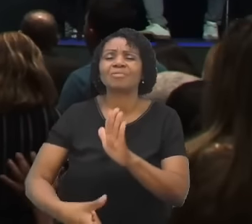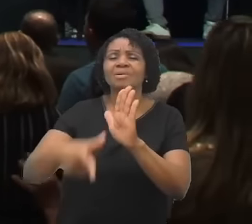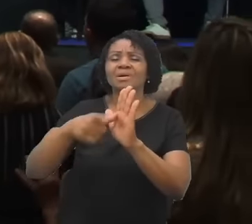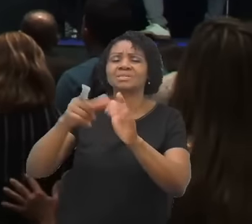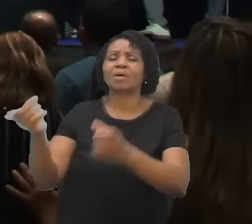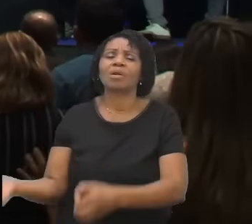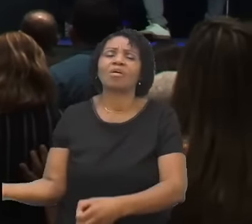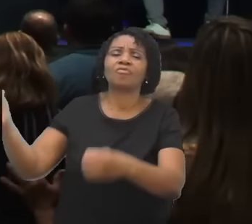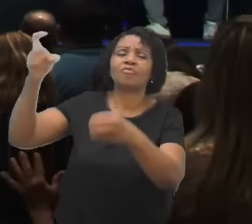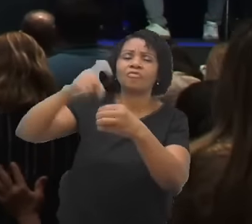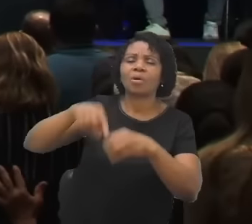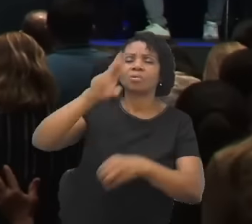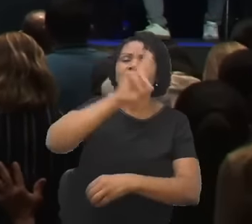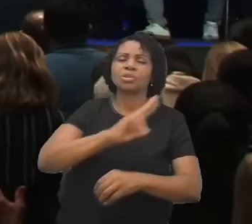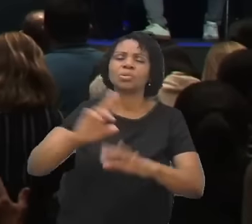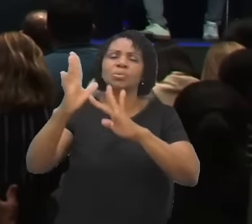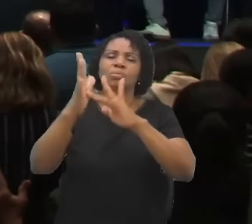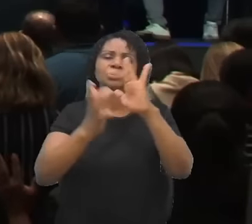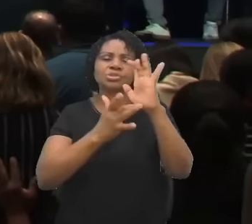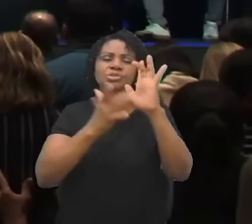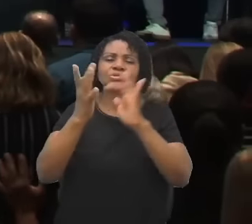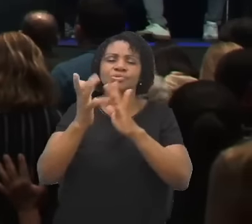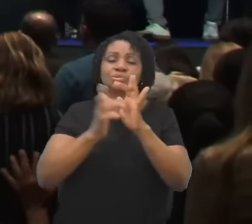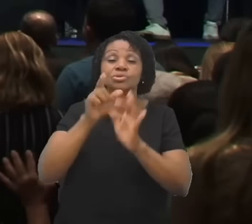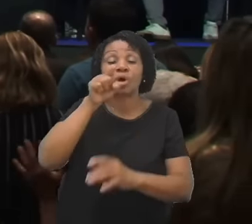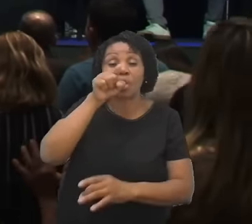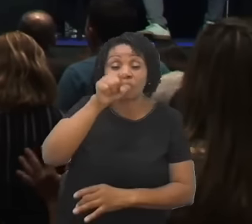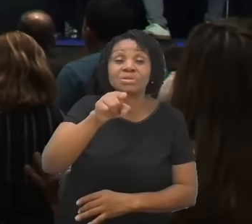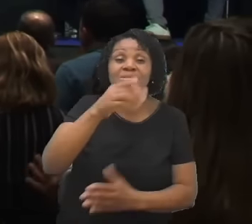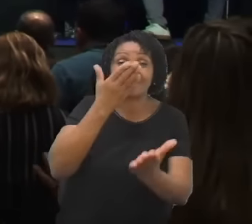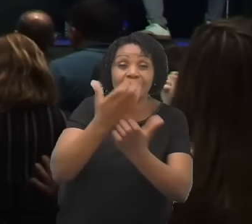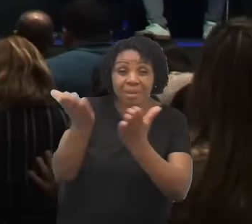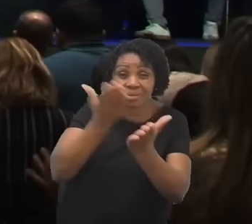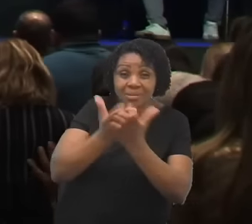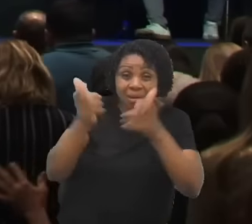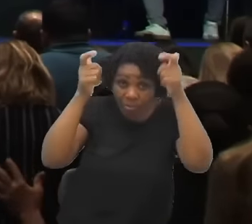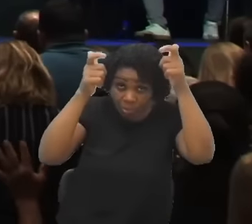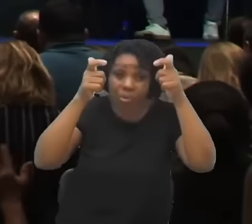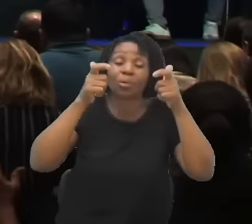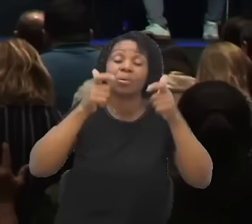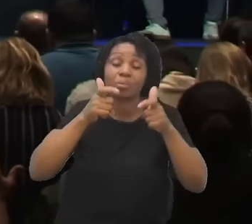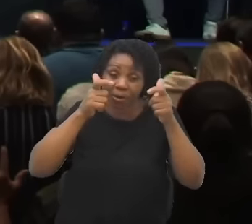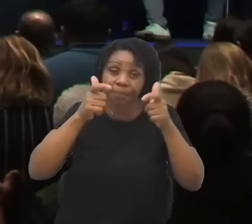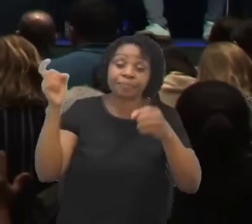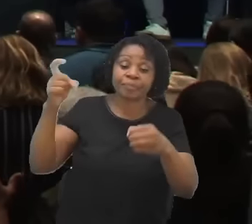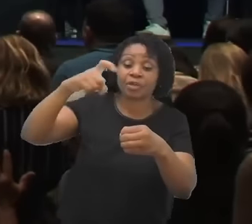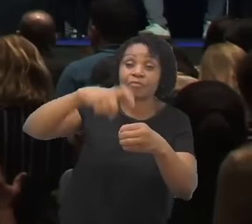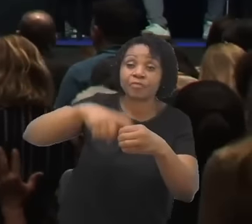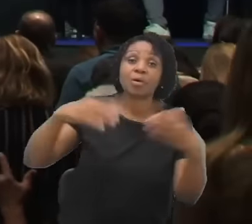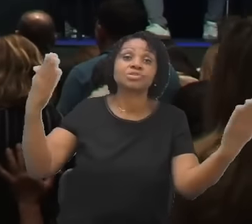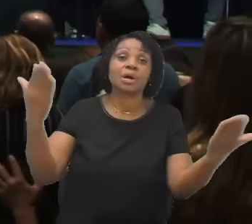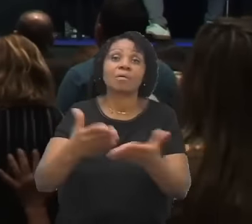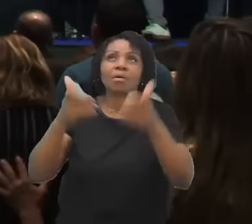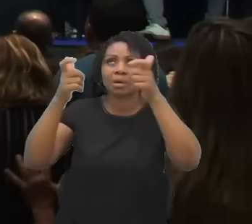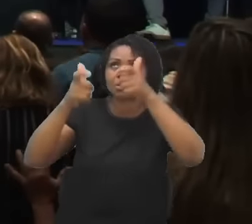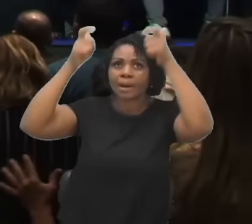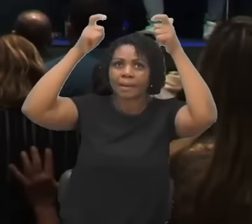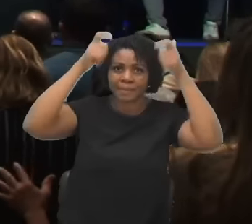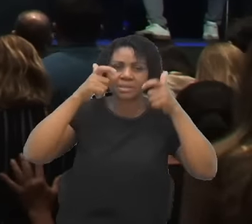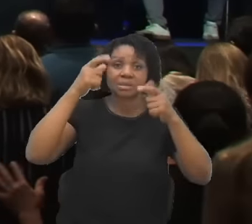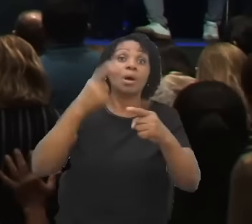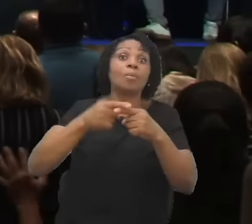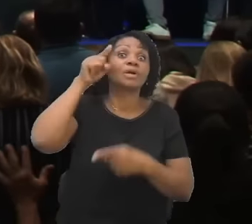voltem agora, em nome de Jesus. Se você tinha perdido a tua coroa, que a coroa volte agora para a tua cabeça,